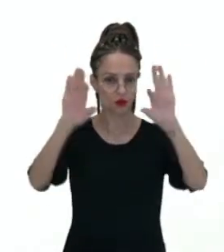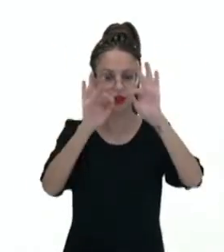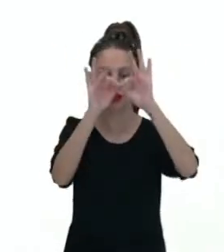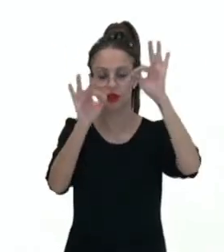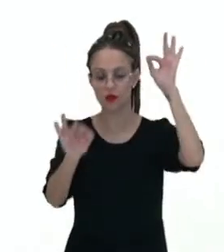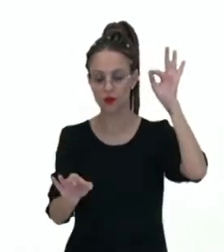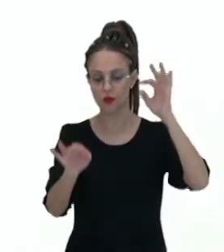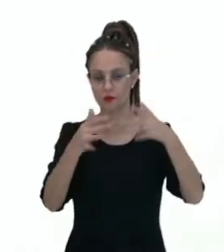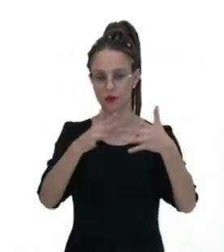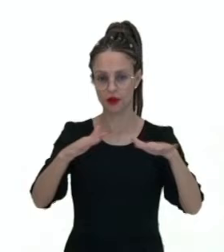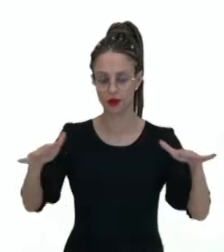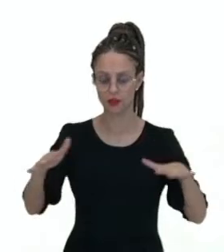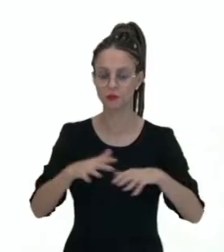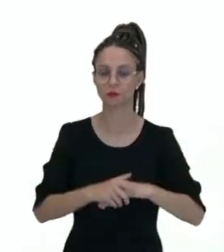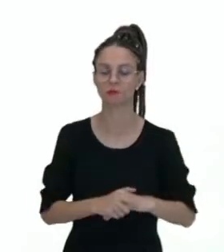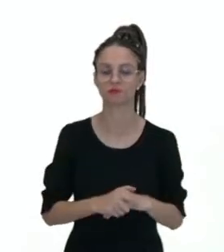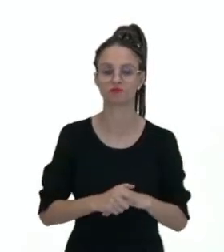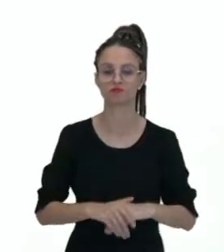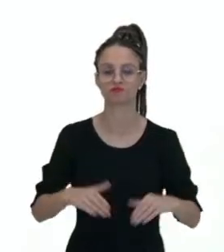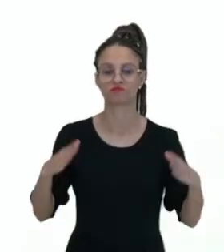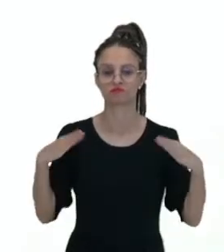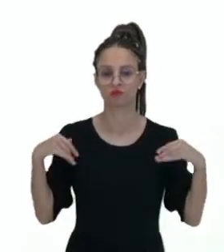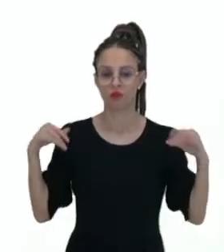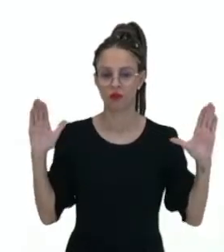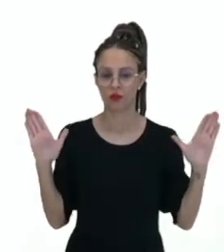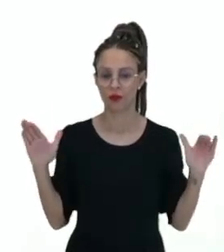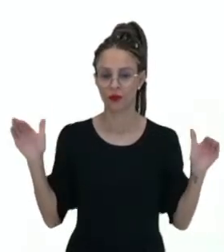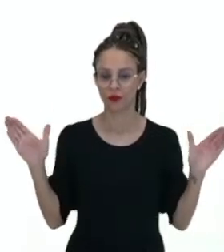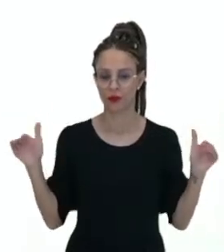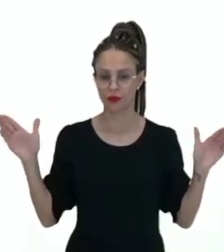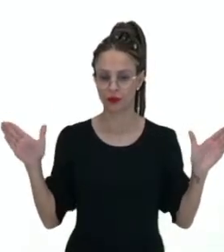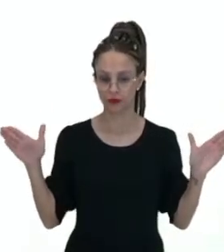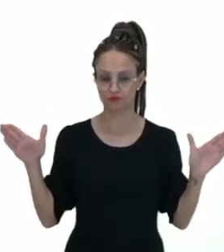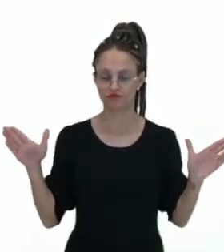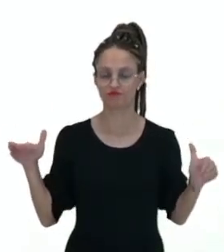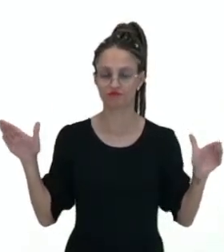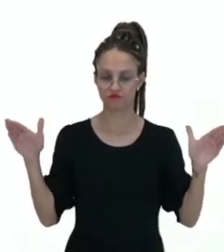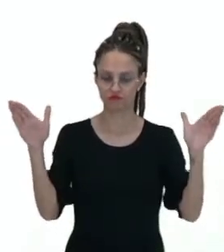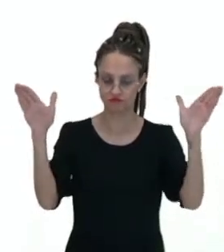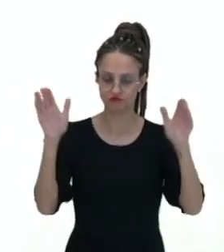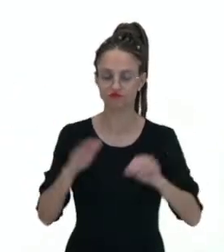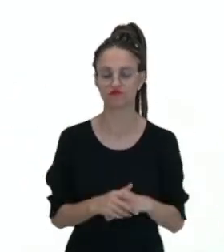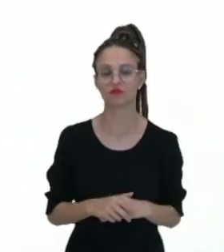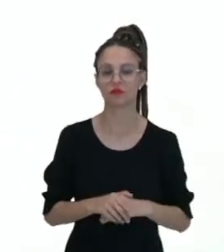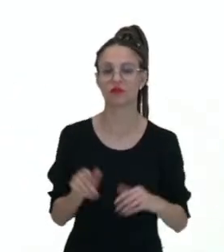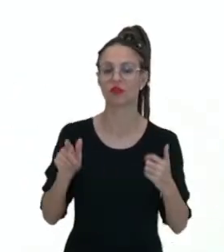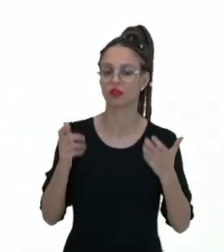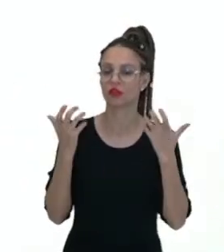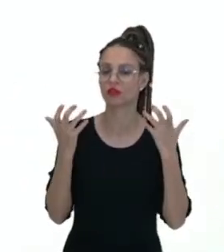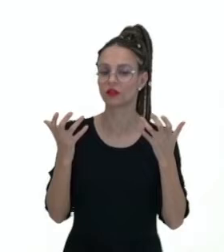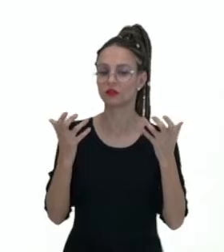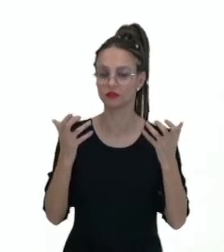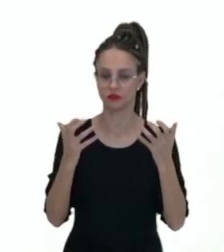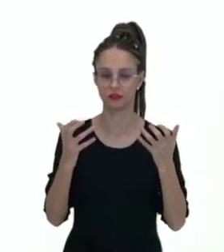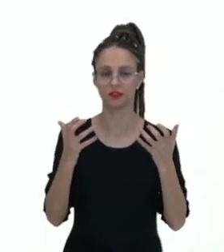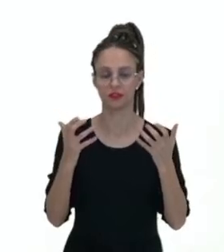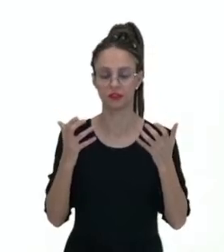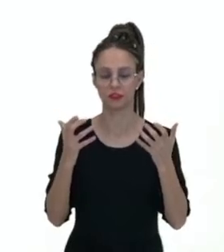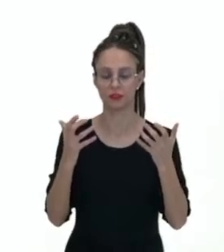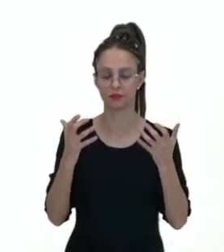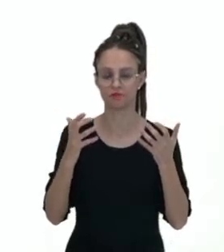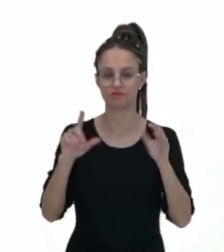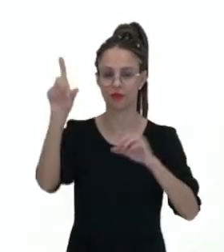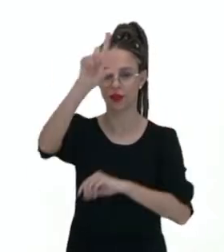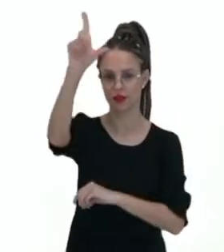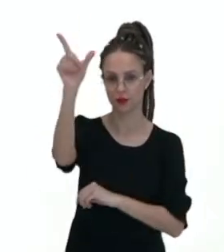mar. E como um anjo pendeu as asas para voar. Queria a lua do céu, queria a lua do